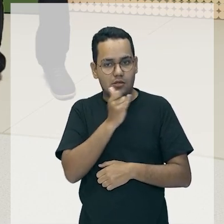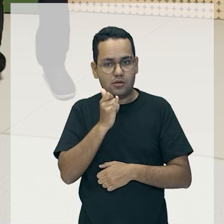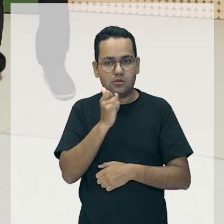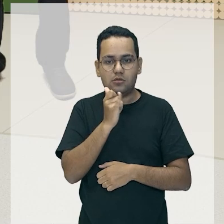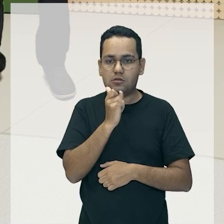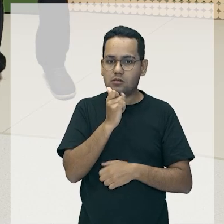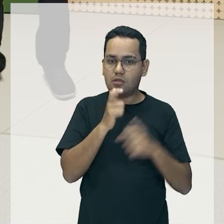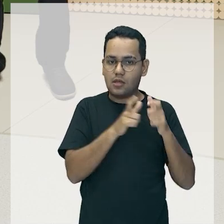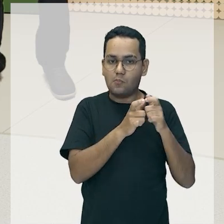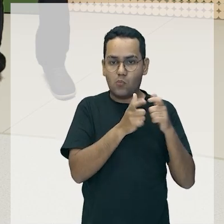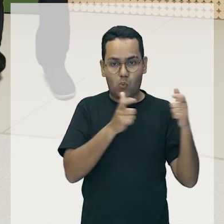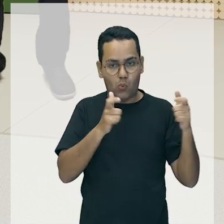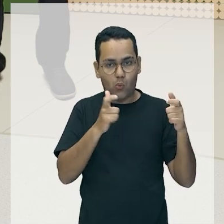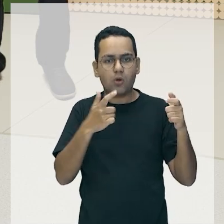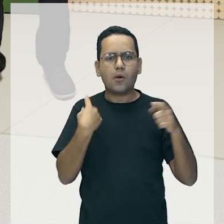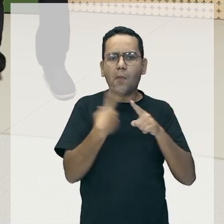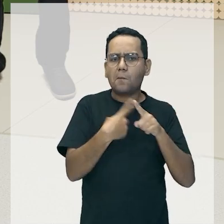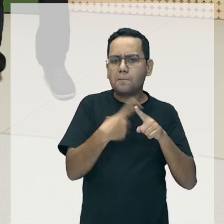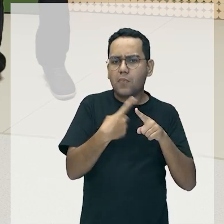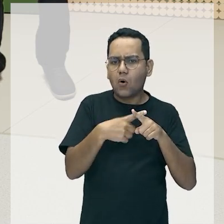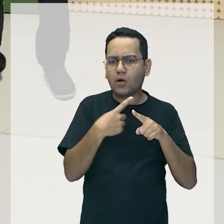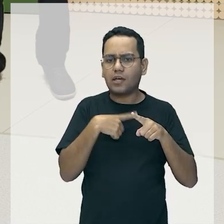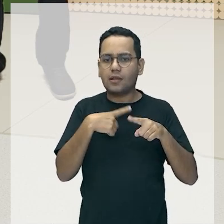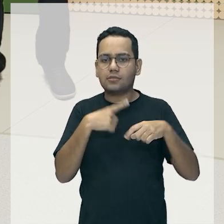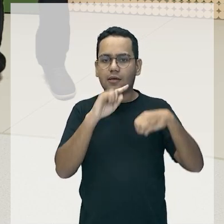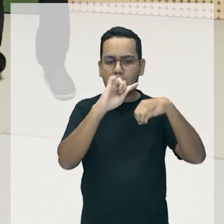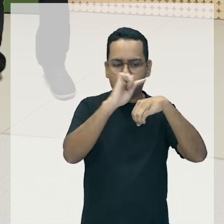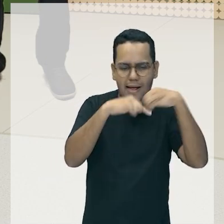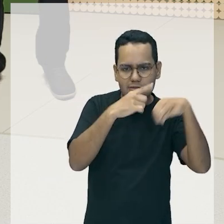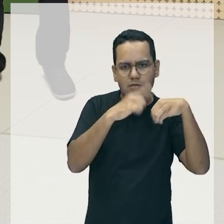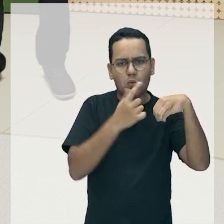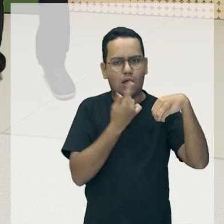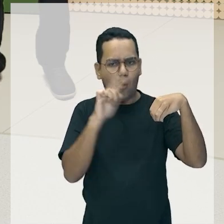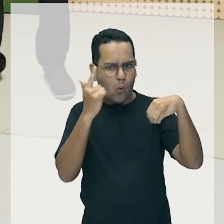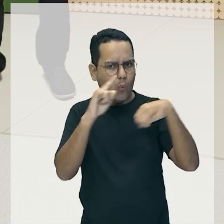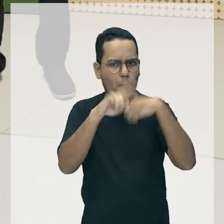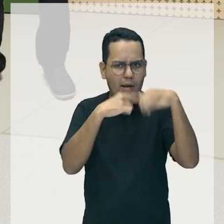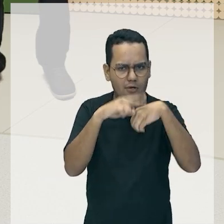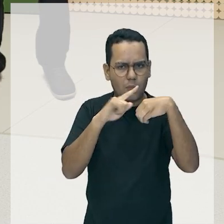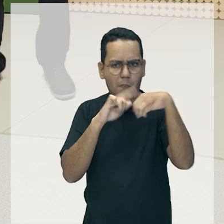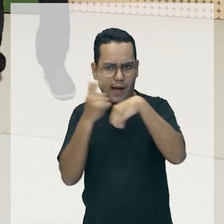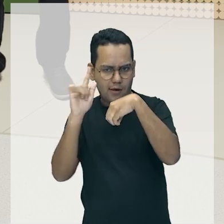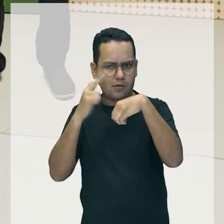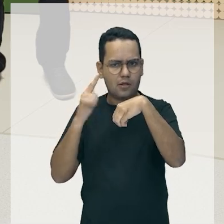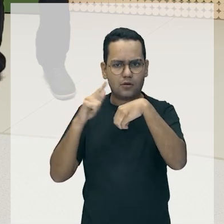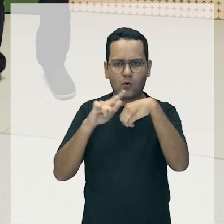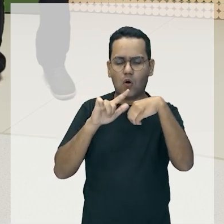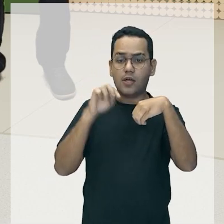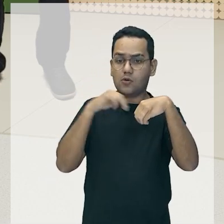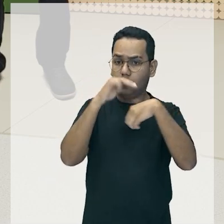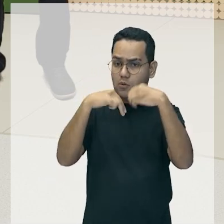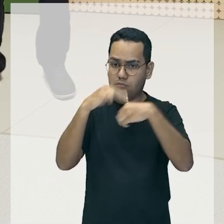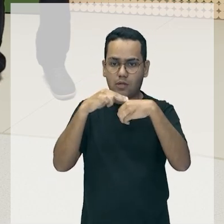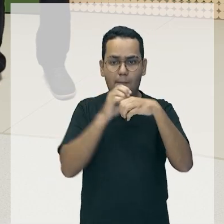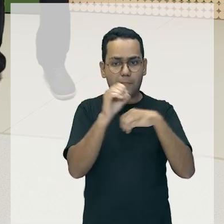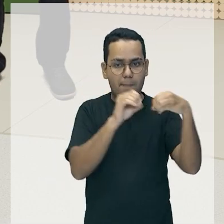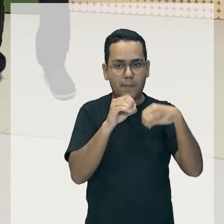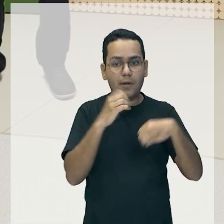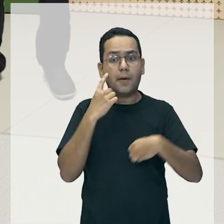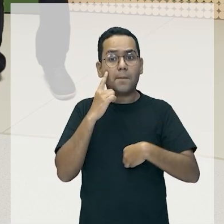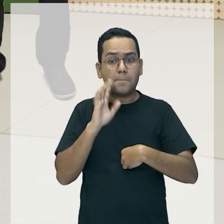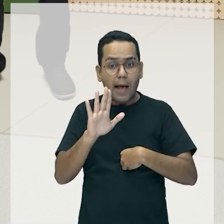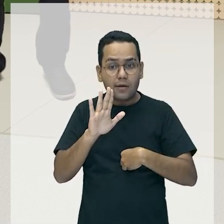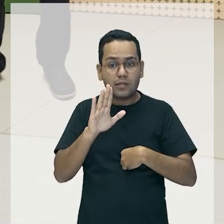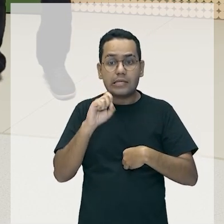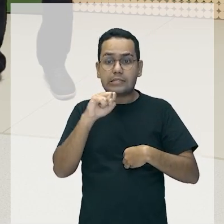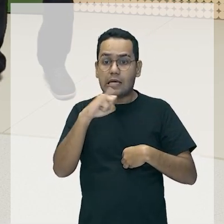tem muitos nêutrons sendo atingidos aí, ou atingidos outras partículas, mas quando eu coloco aqui o controlador, aí ele impede que